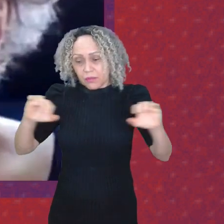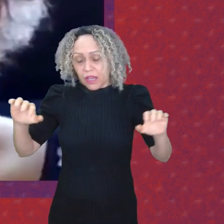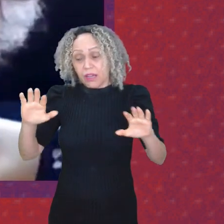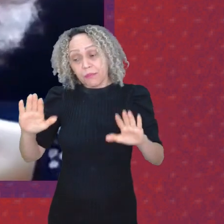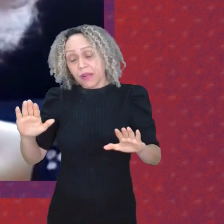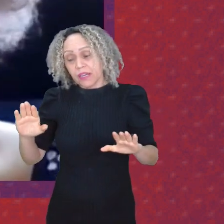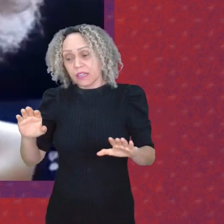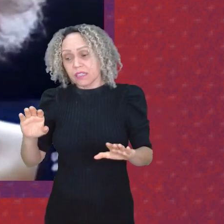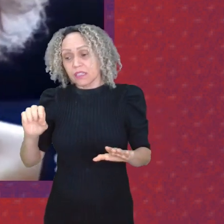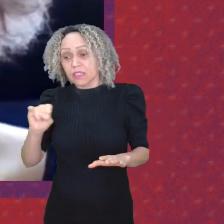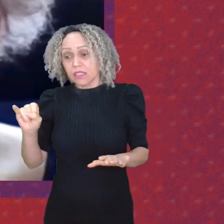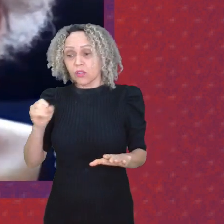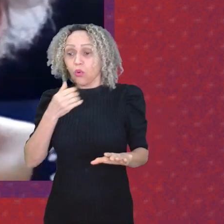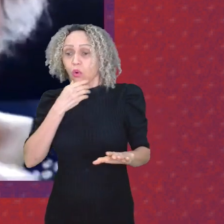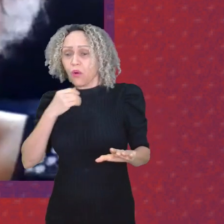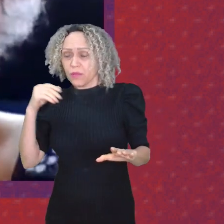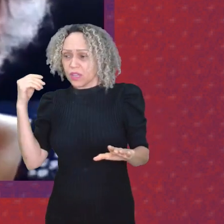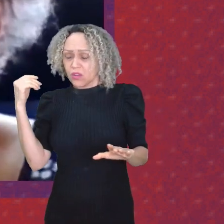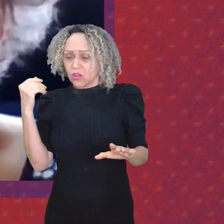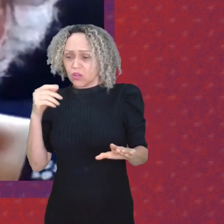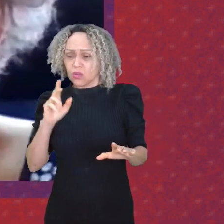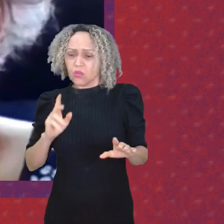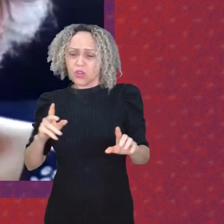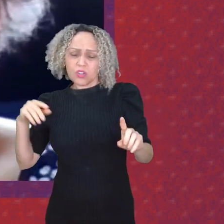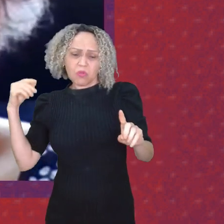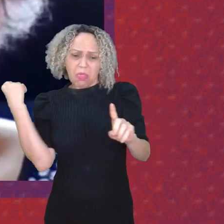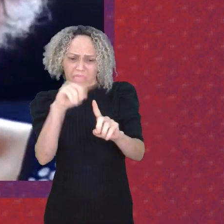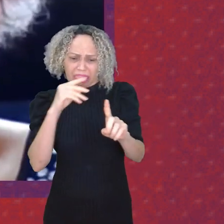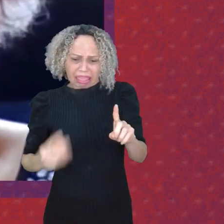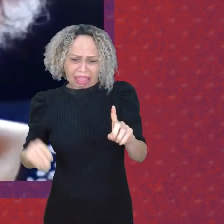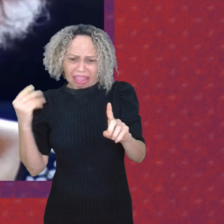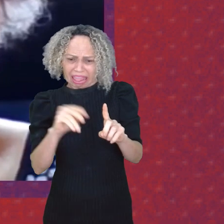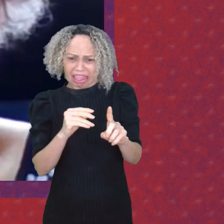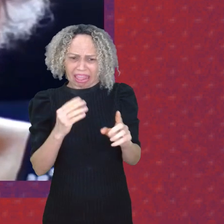Ela é física. A física deixa marca.